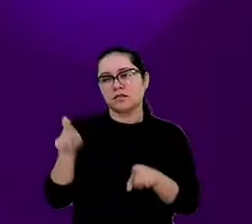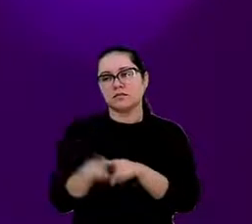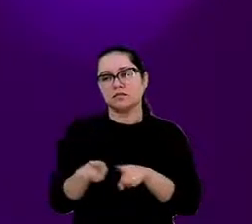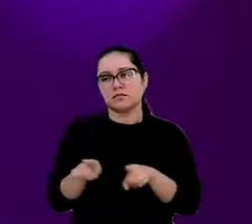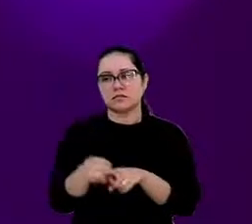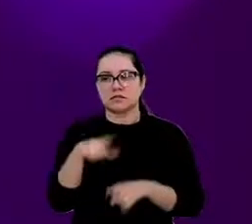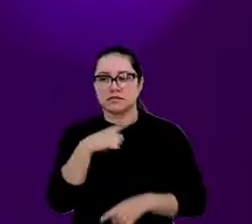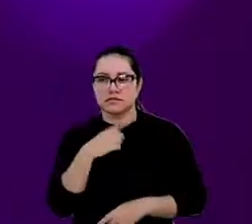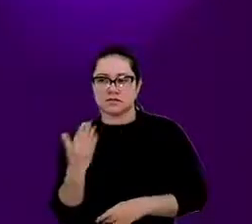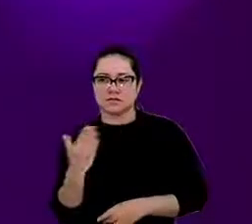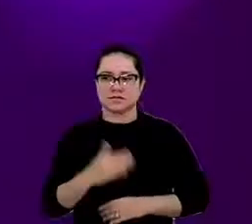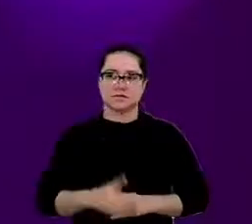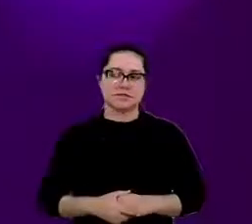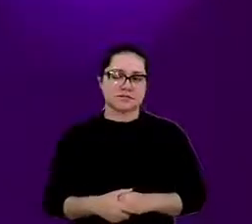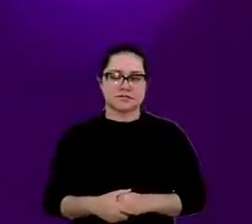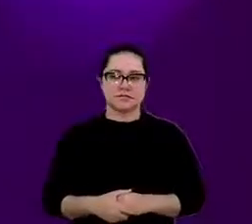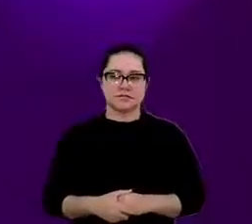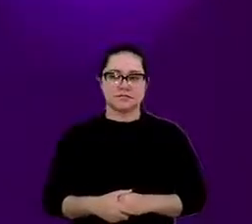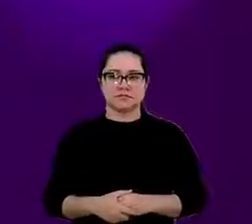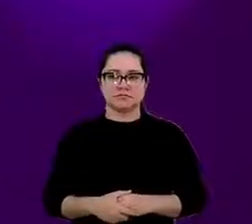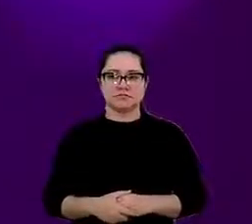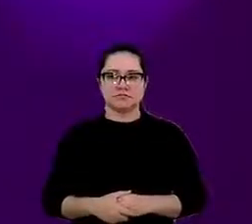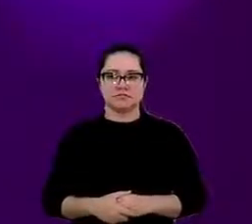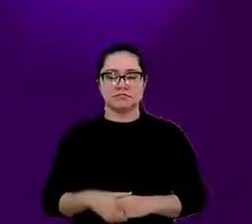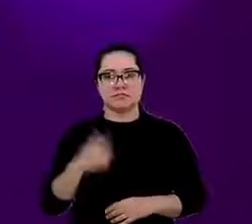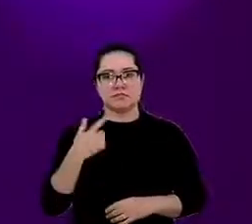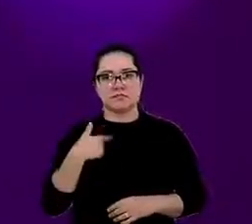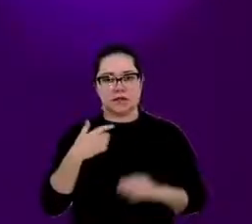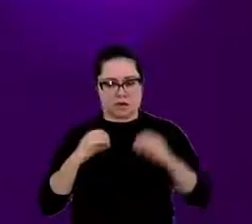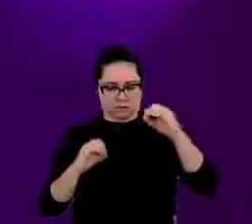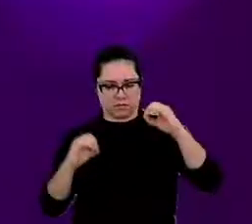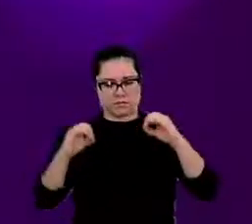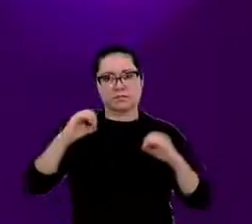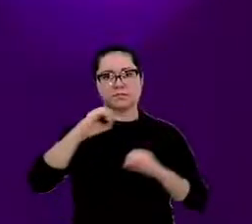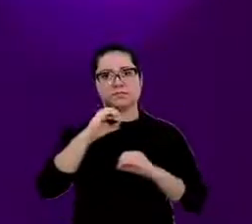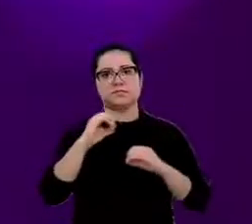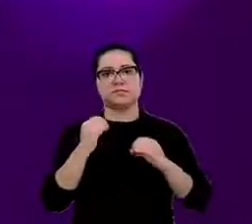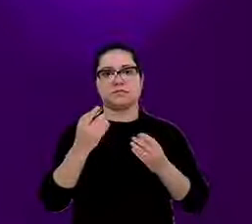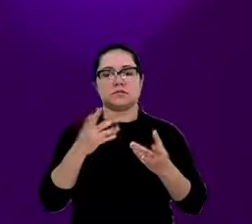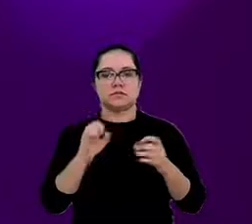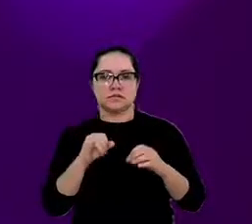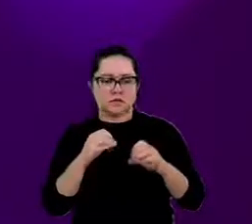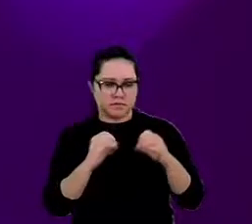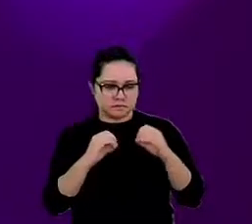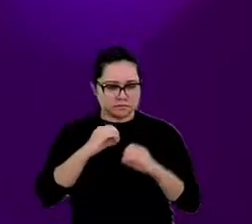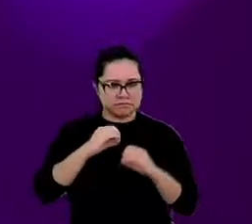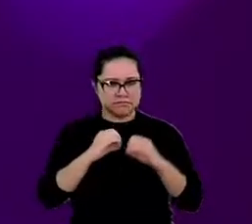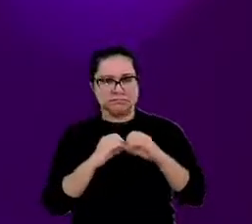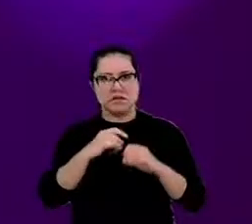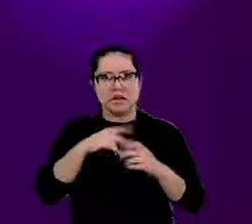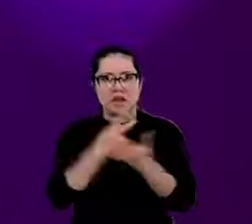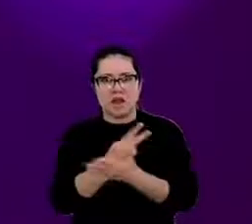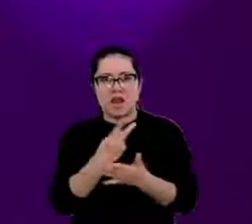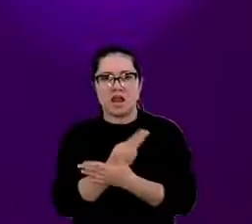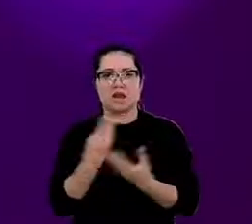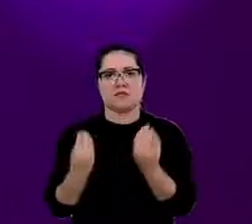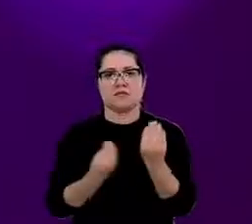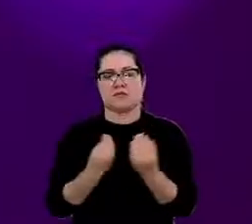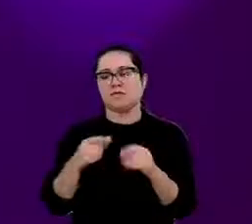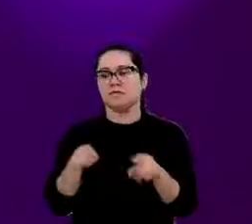stents bioabsorvíveis, a posição dos stents metálicos, a má posição desses stents, assim como